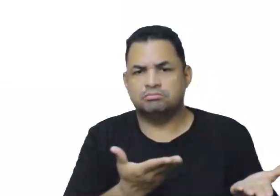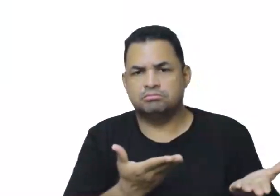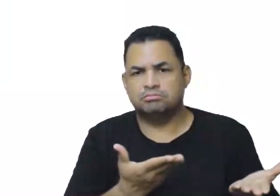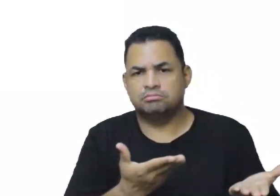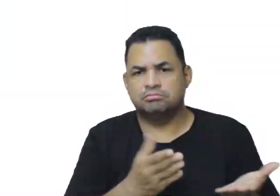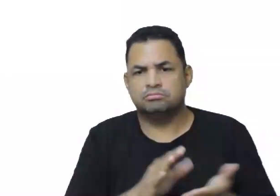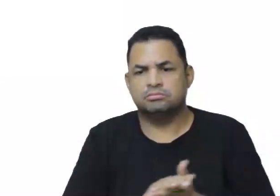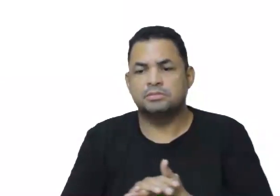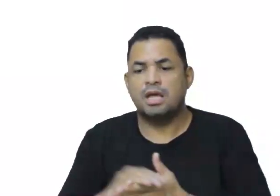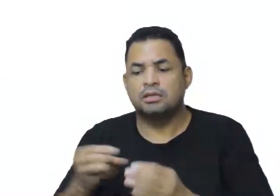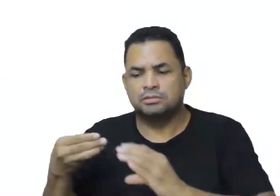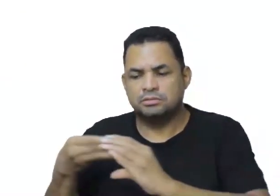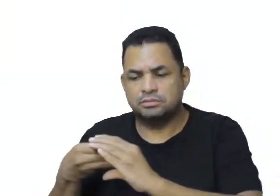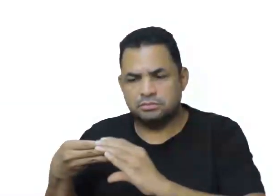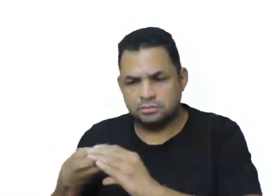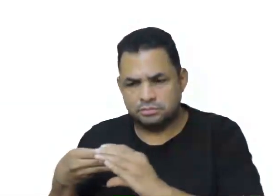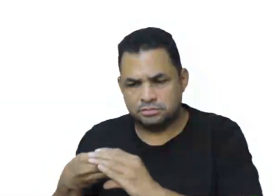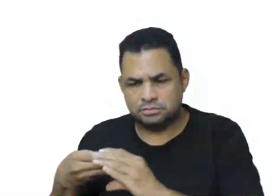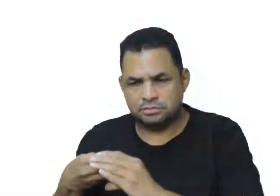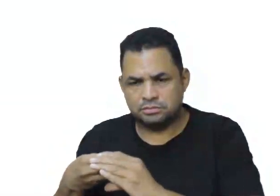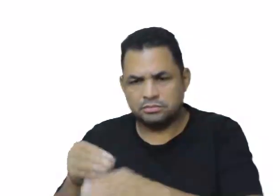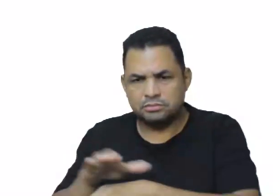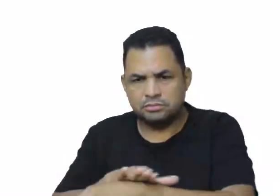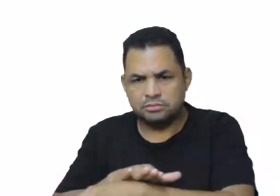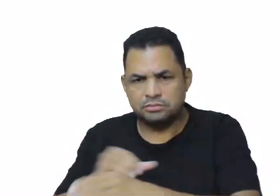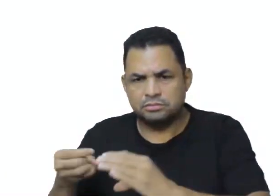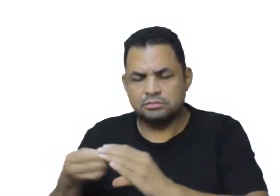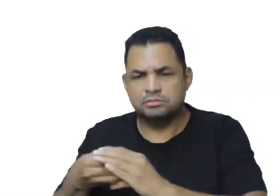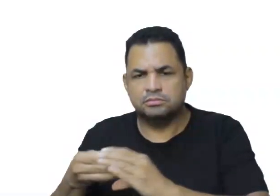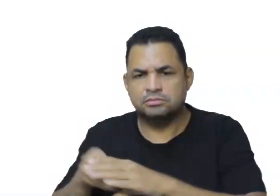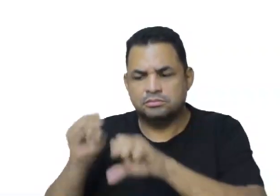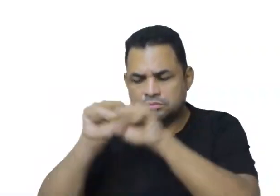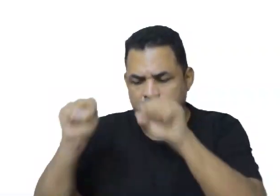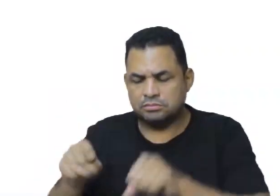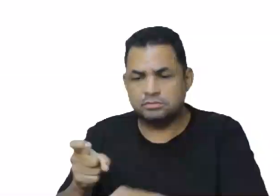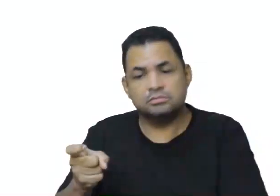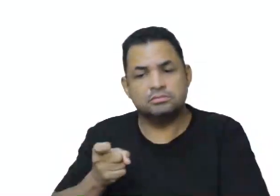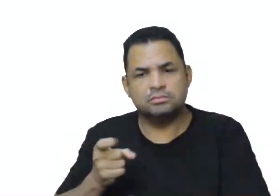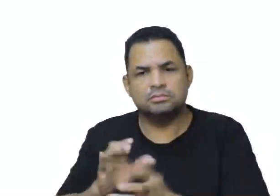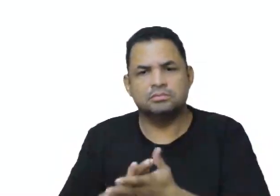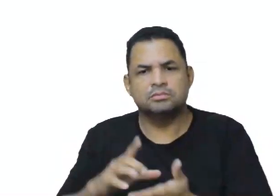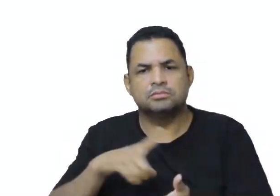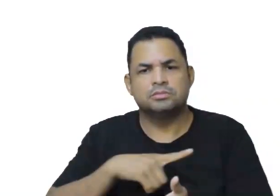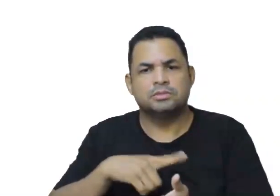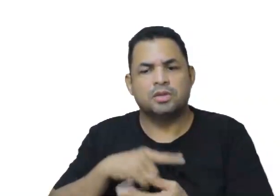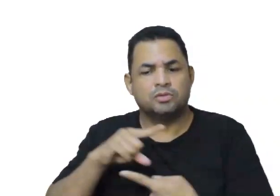exercício. As células do tecido do sistema X